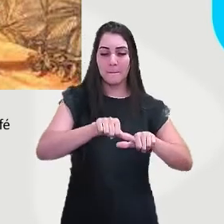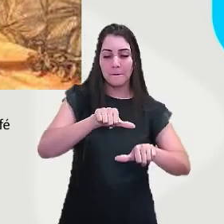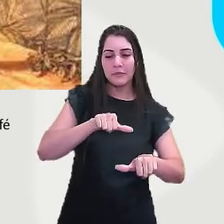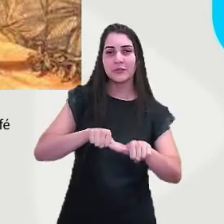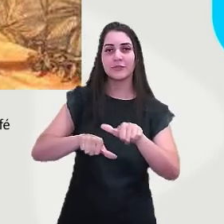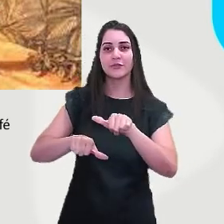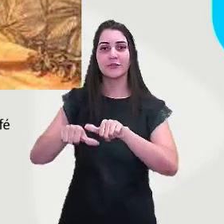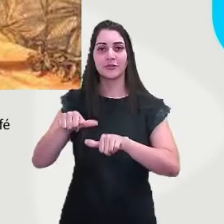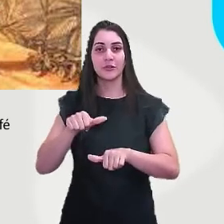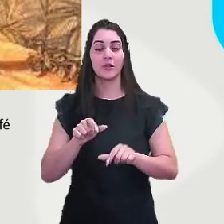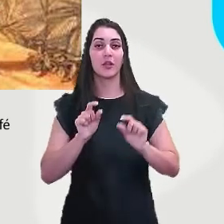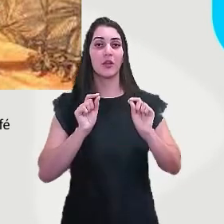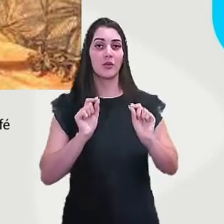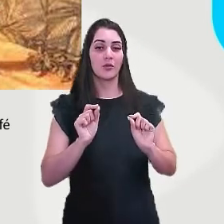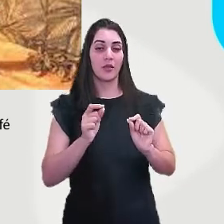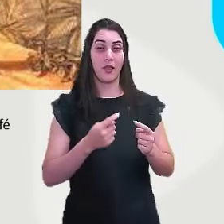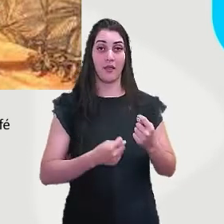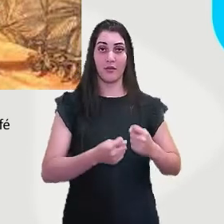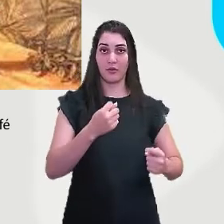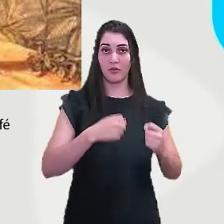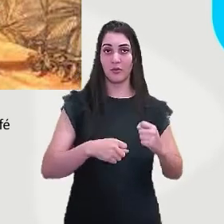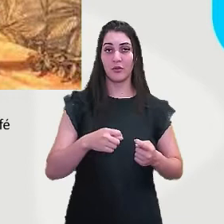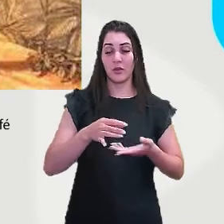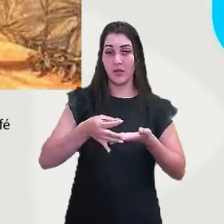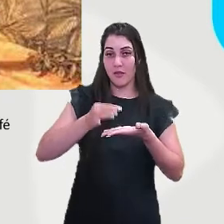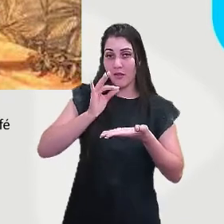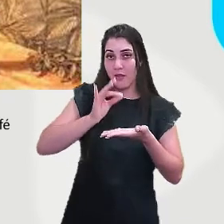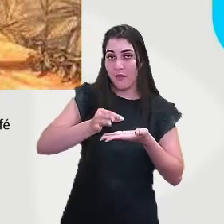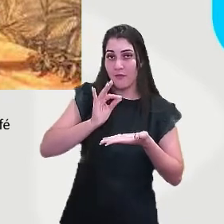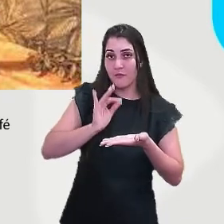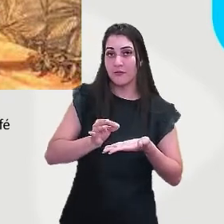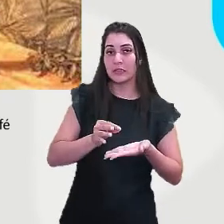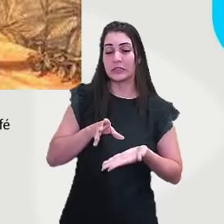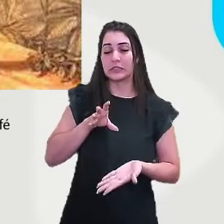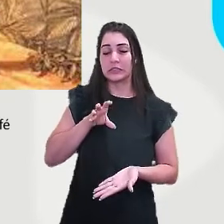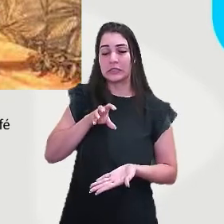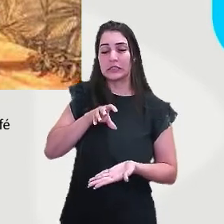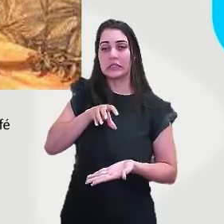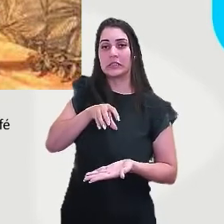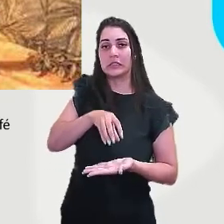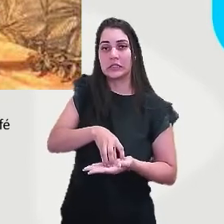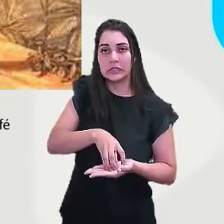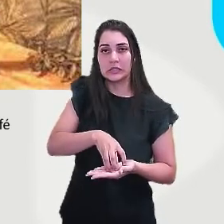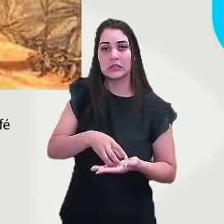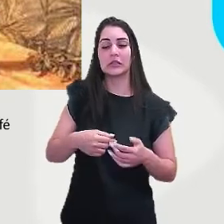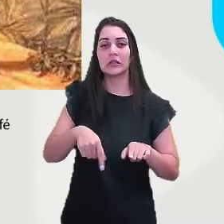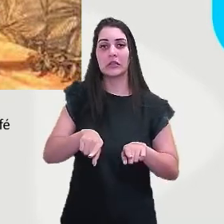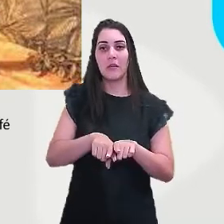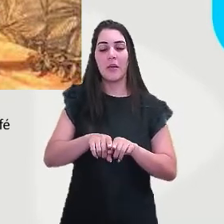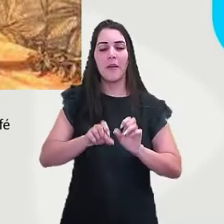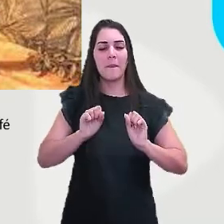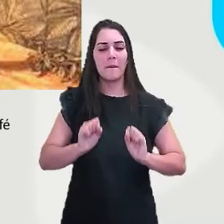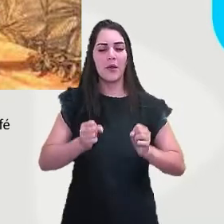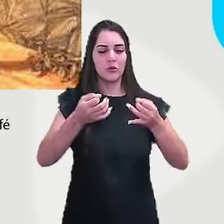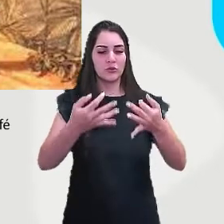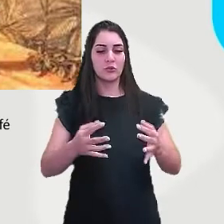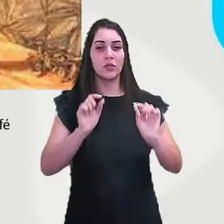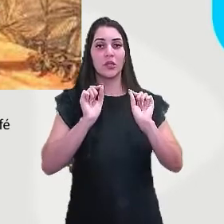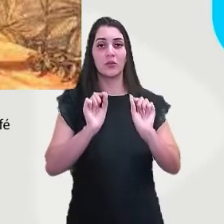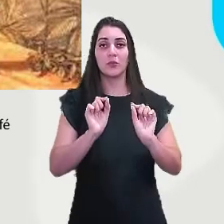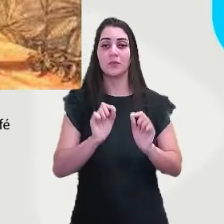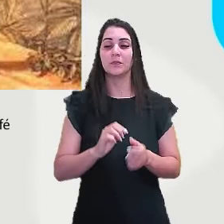né? A questão da economia cafeeira que vai se consolidar. A gente pode falar